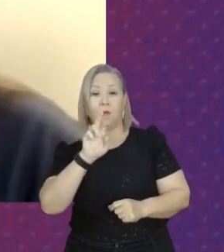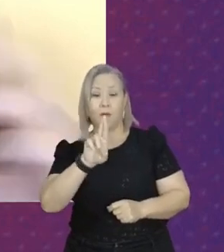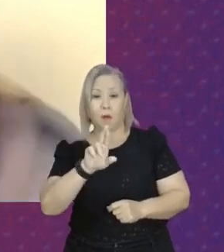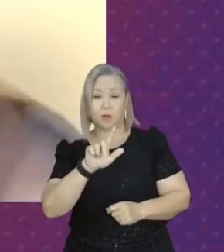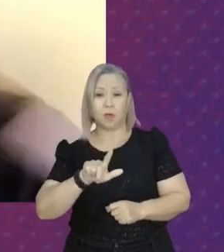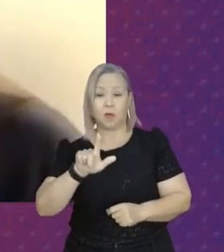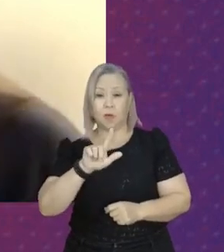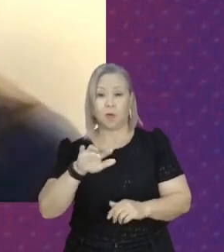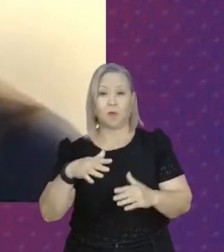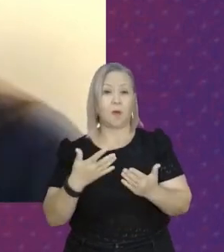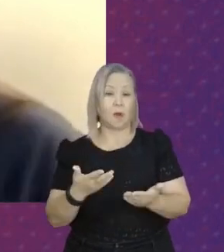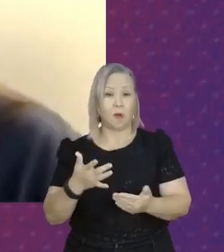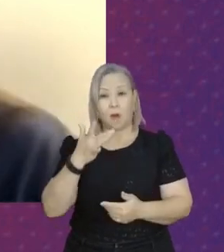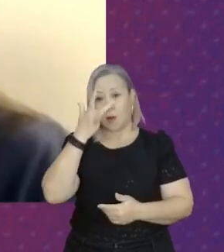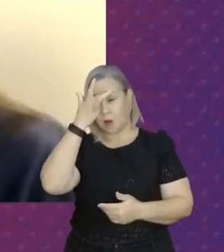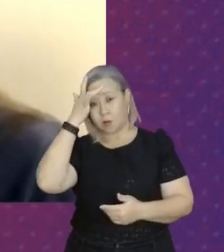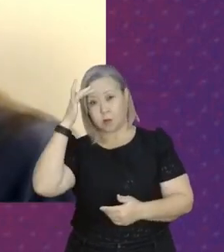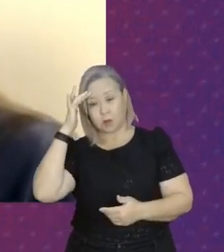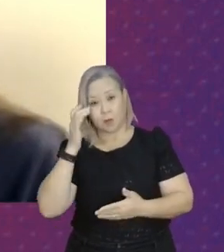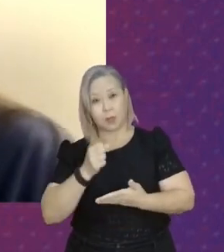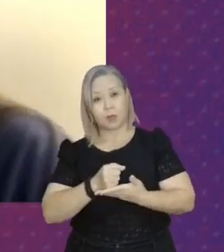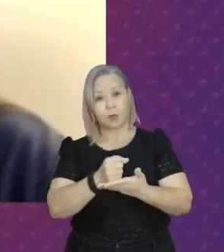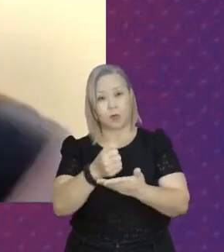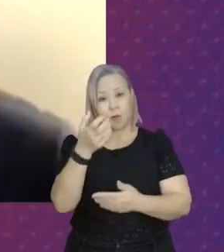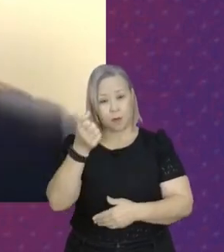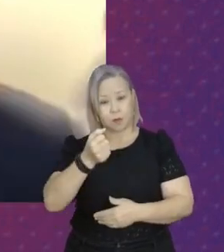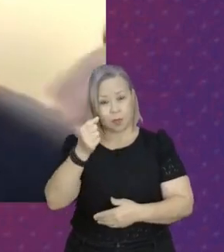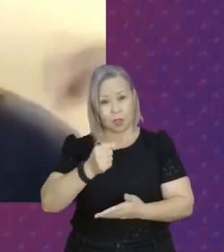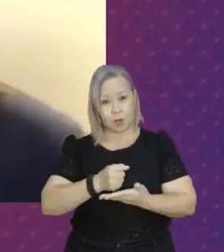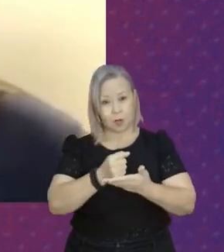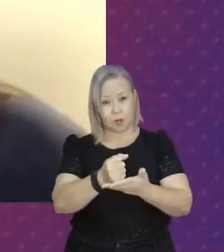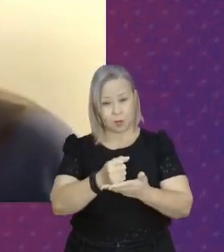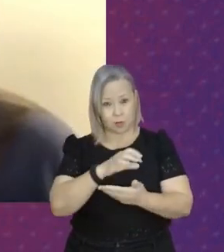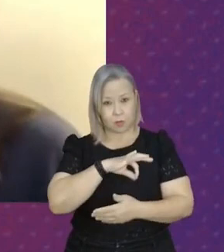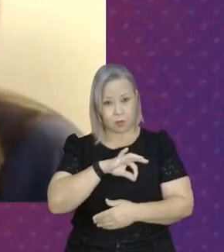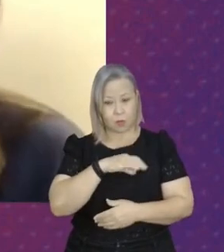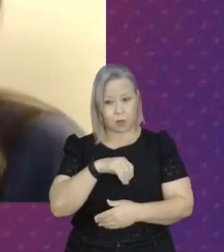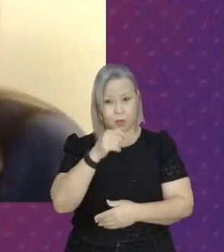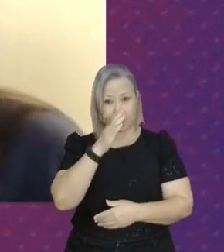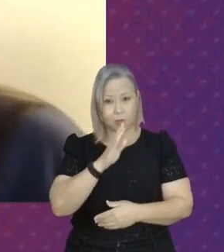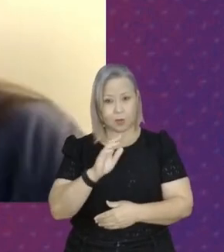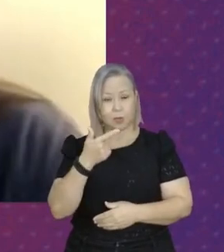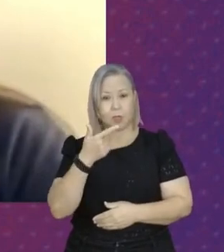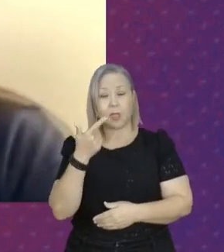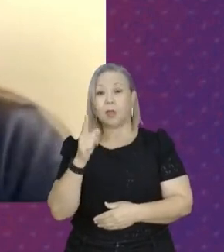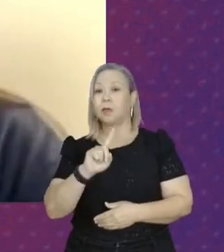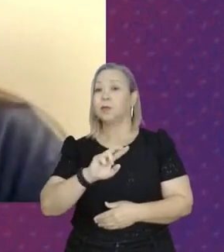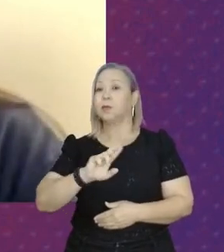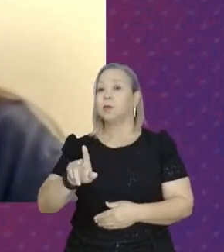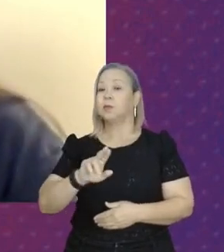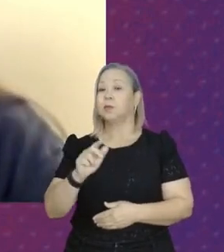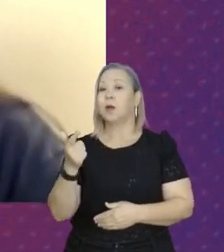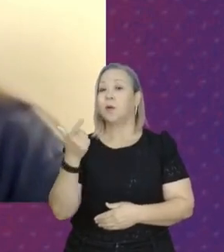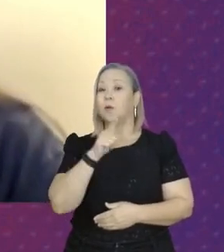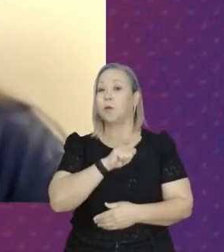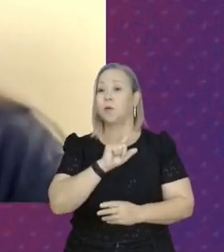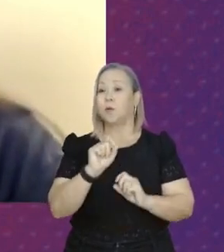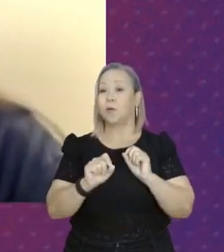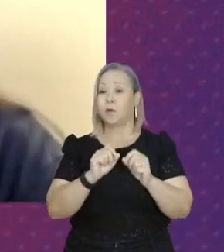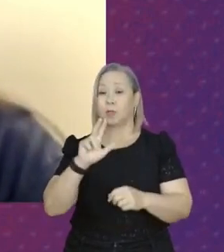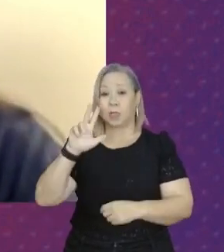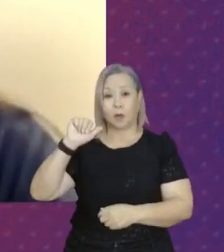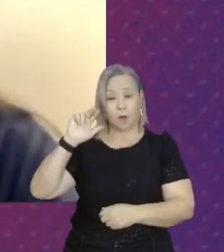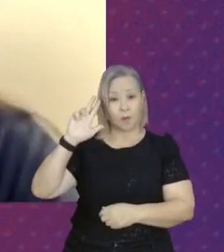uma pessoa, no caso beneficiária do Auxílio Brasil, não conseguiu colocar, não conseguiu